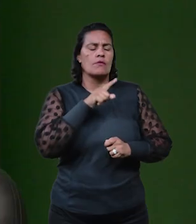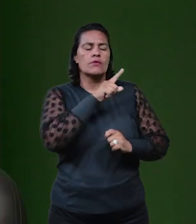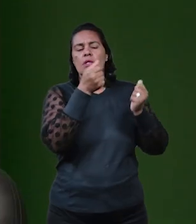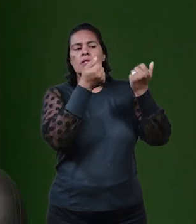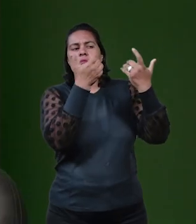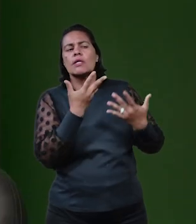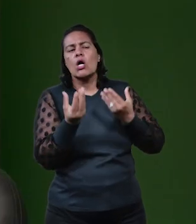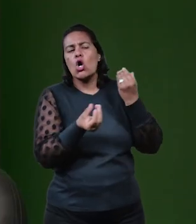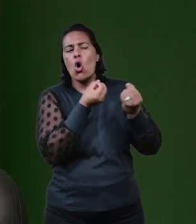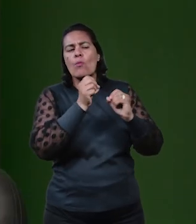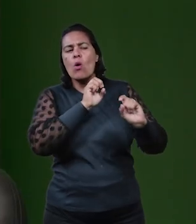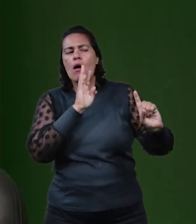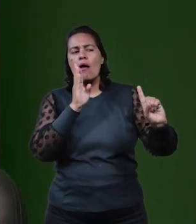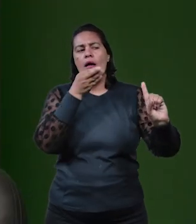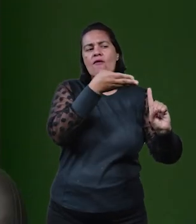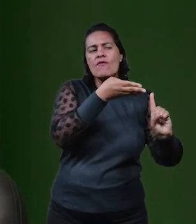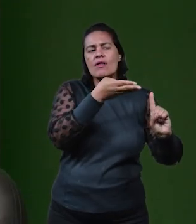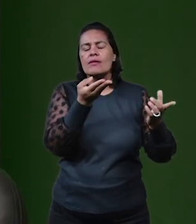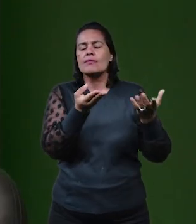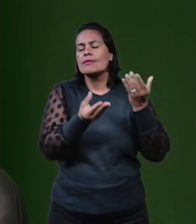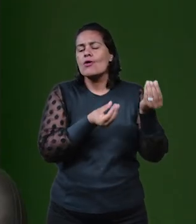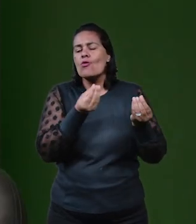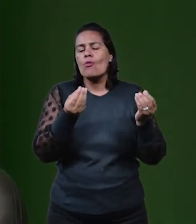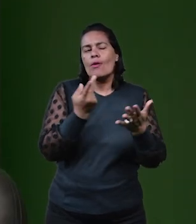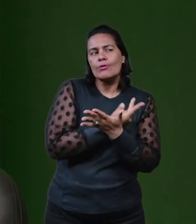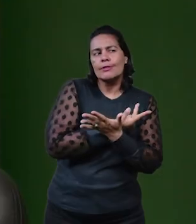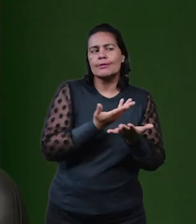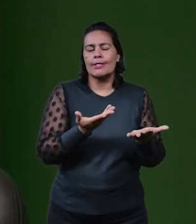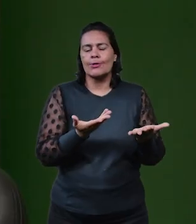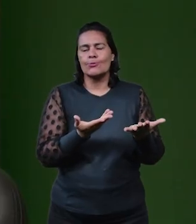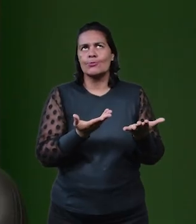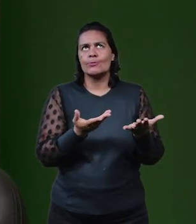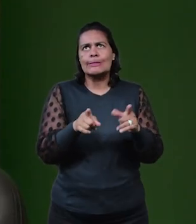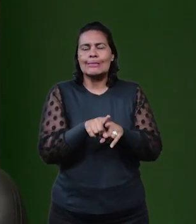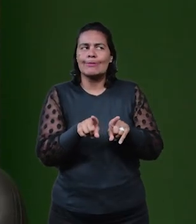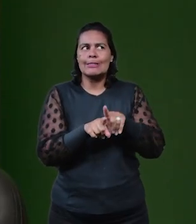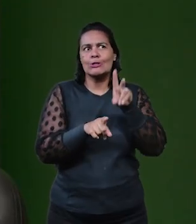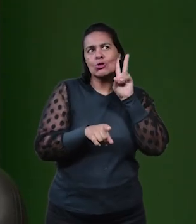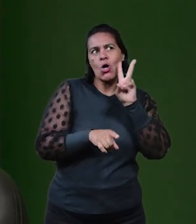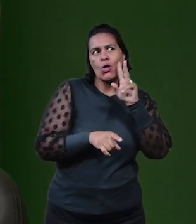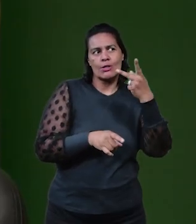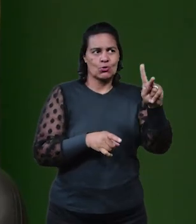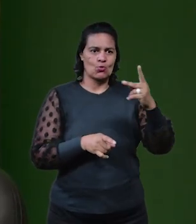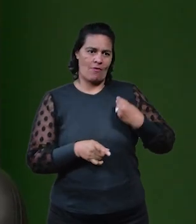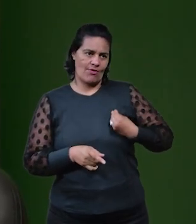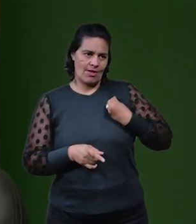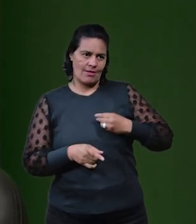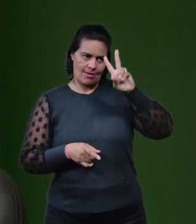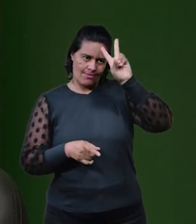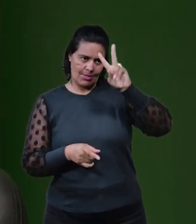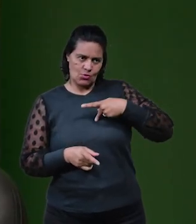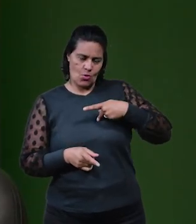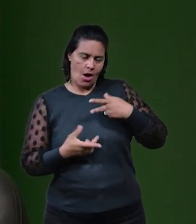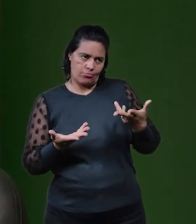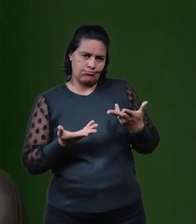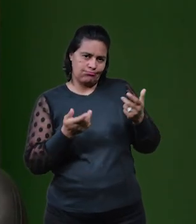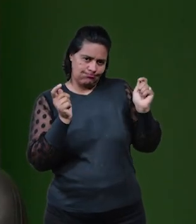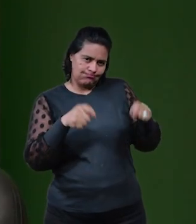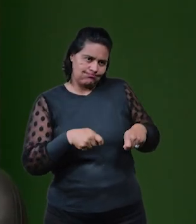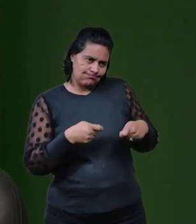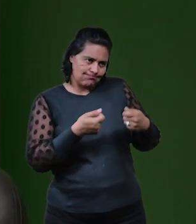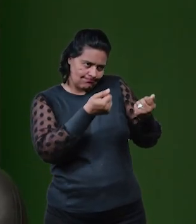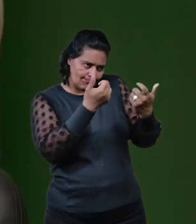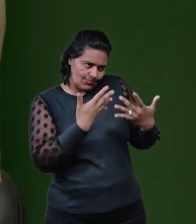sua primeira referência, assim, para ter mais afinidade com essa área e alguma história pessoal, assim, que você tem com o seu cabelo. A gente sabe